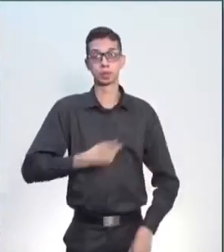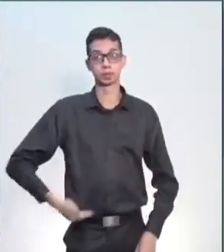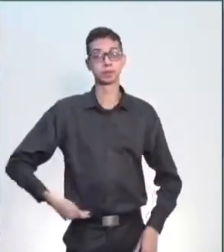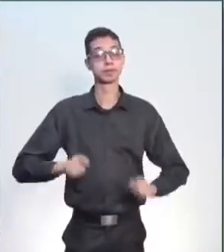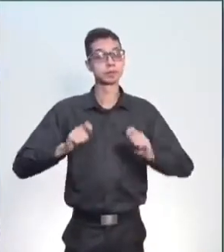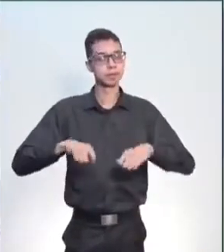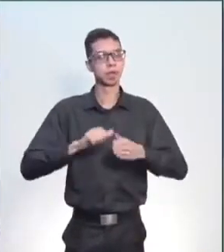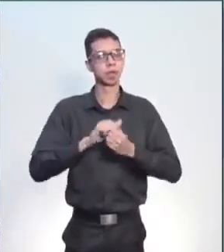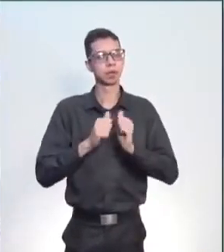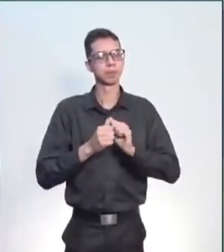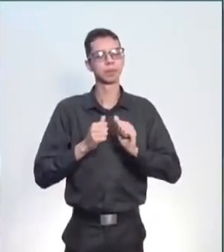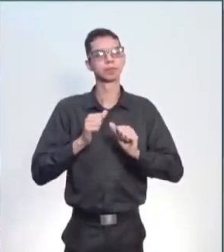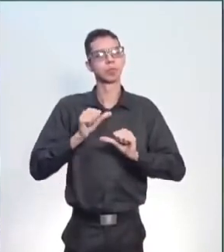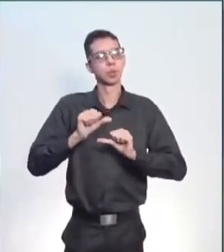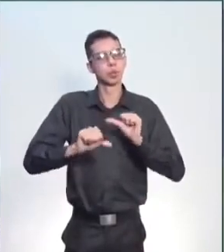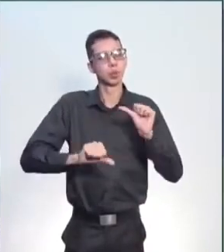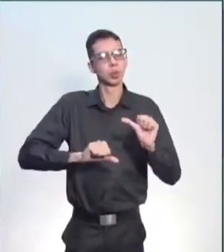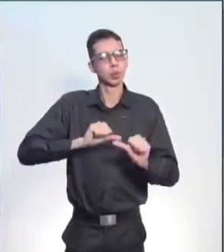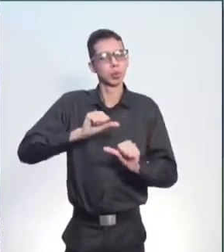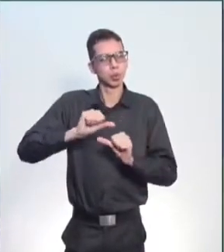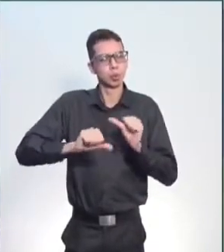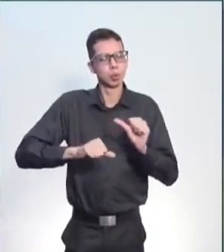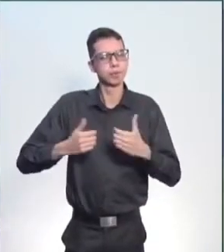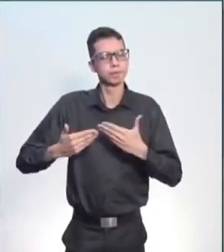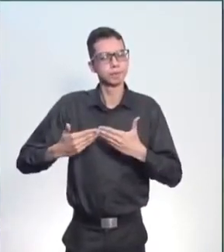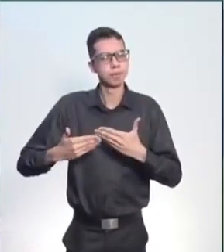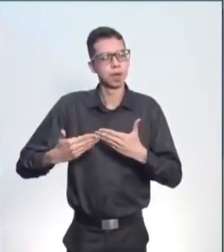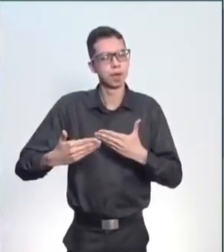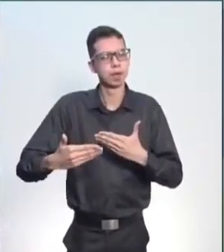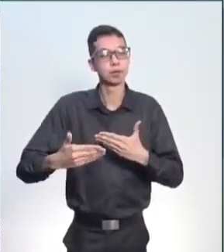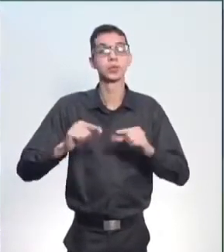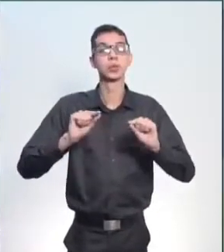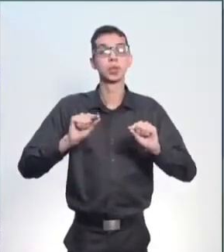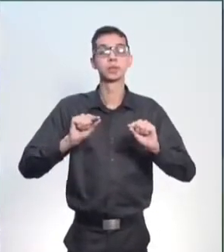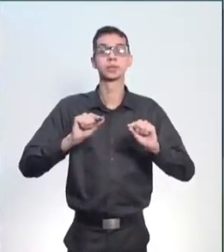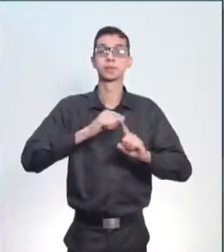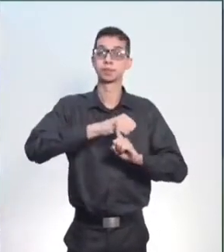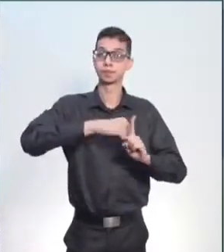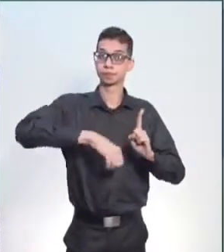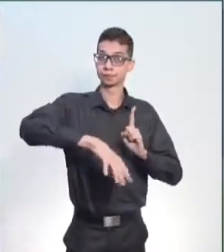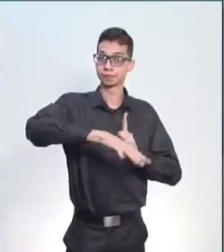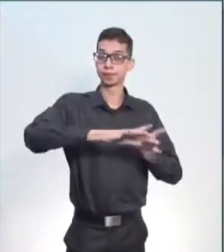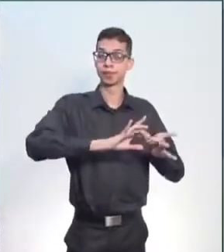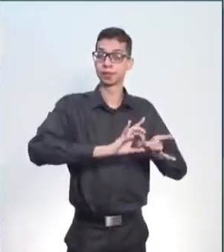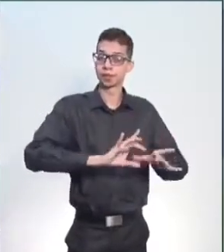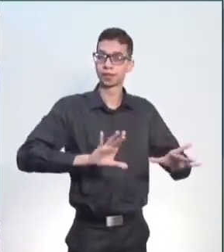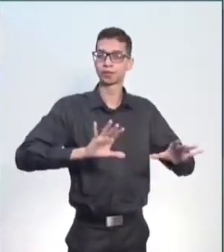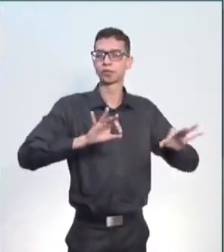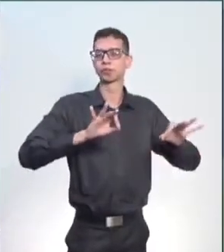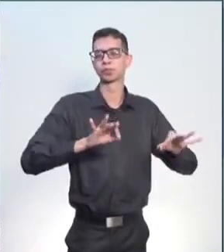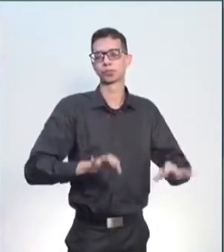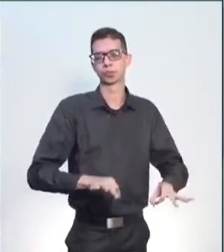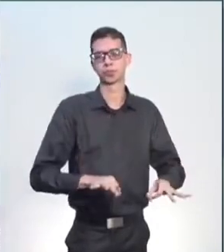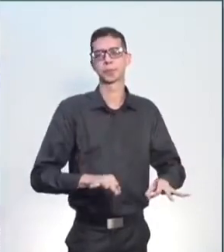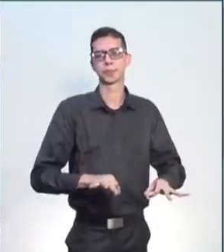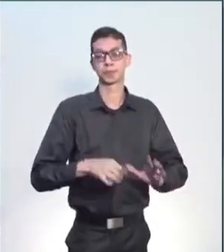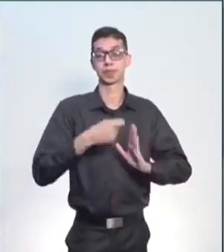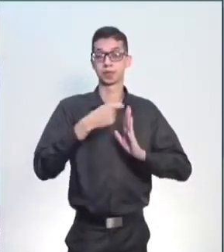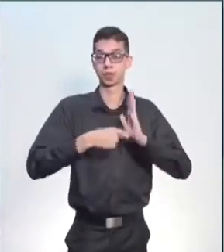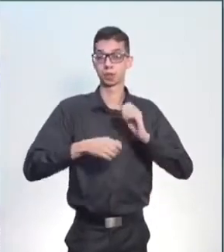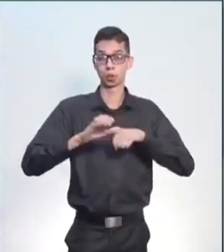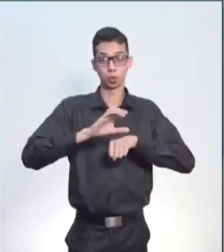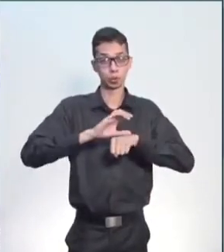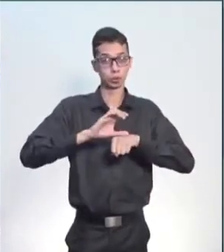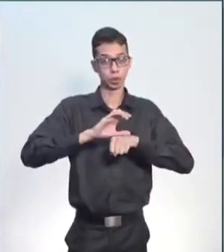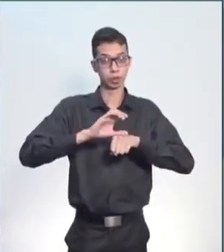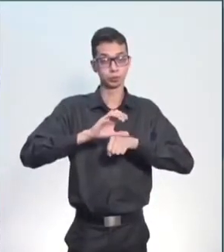ajustes necessários na nossa sociedade para que ela seja uma sociedade livre e justa, como está dizendo o texto